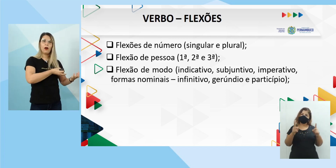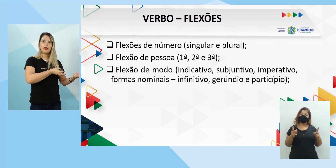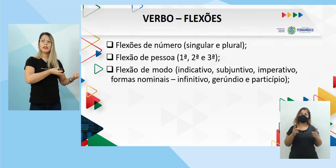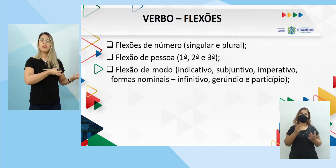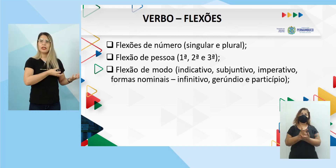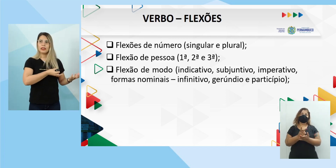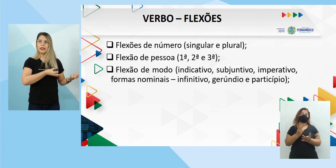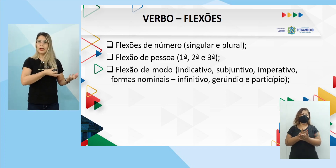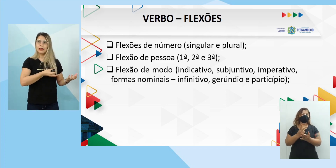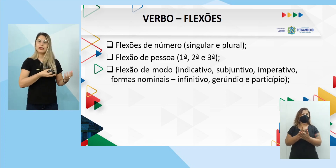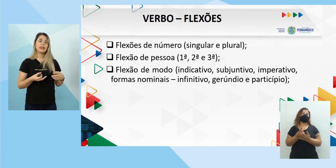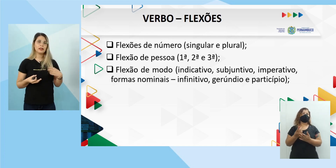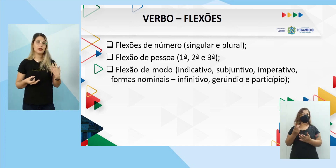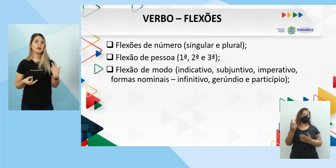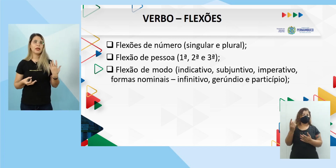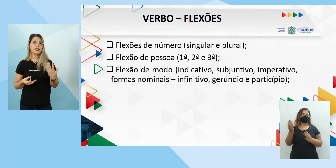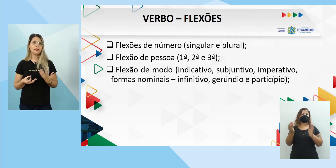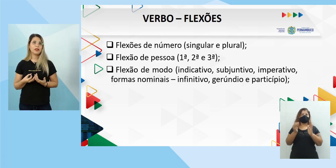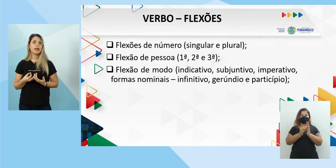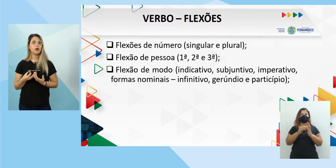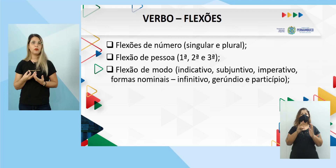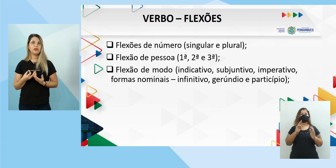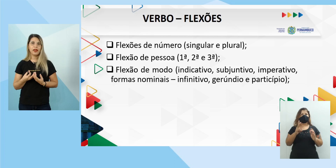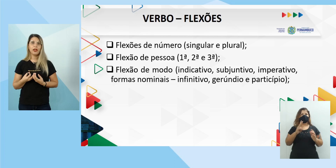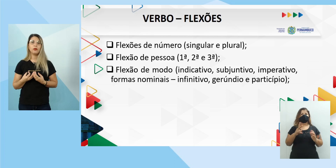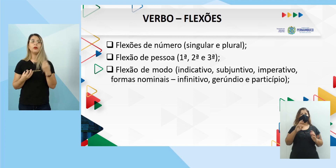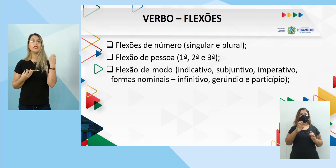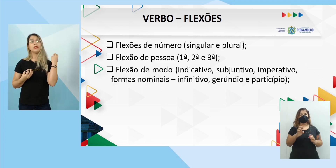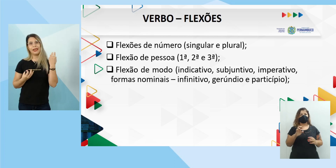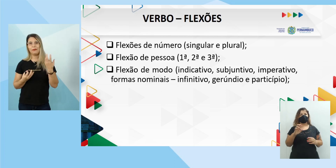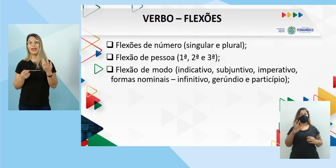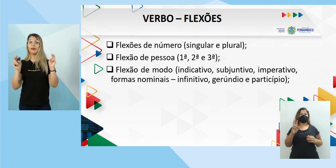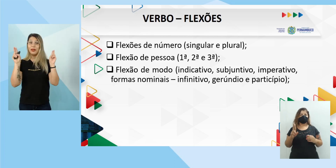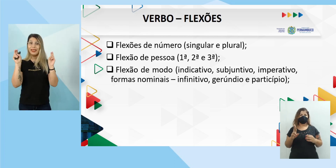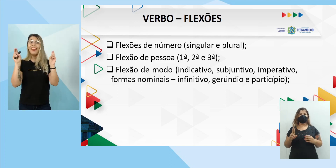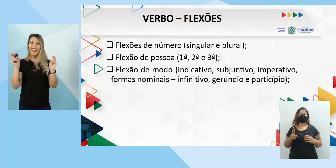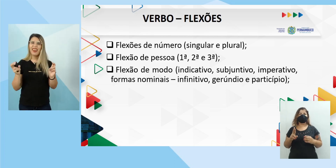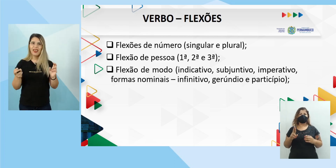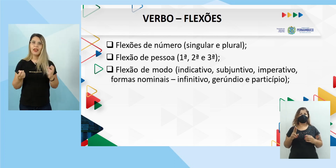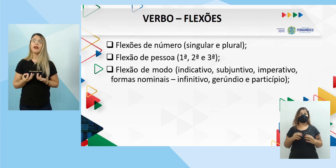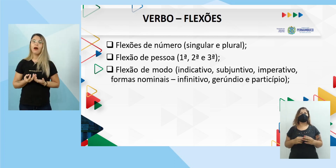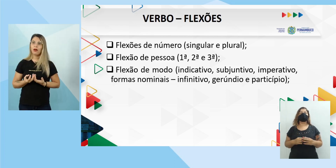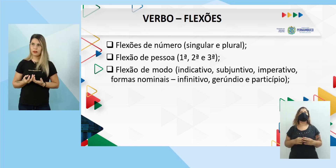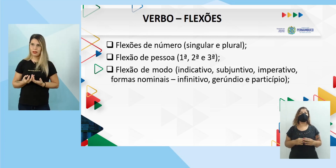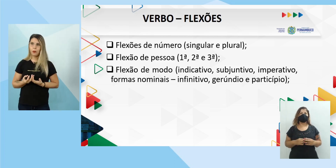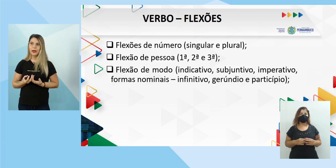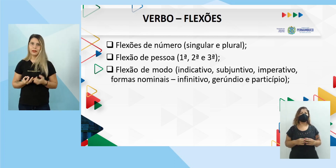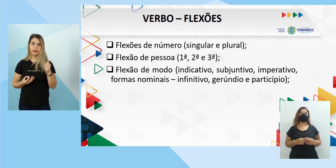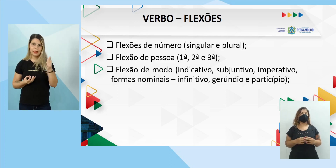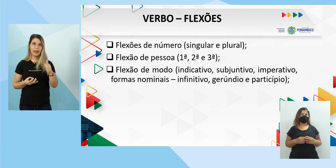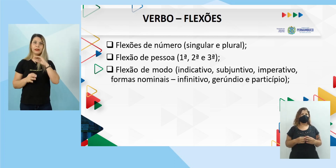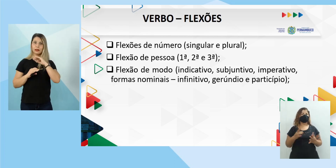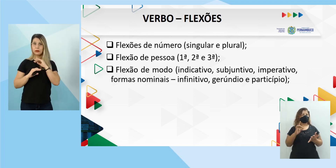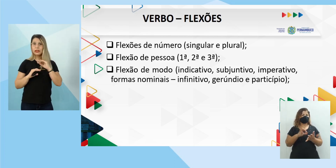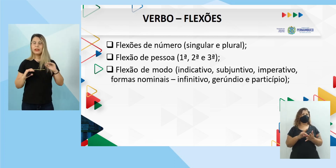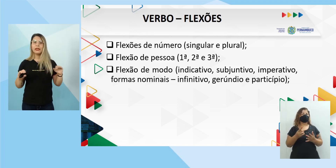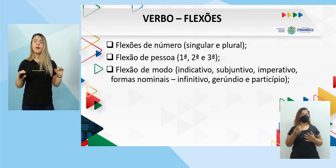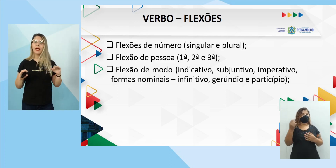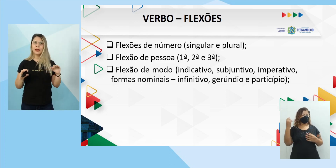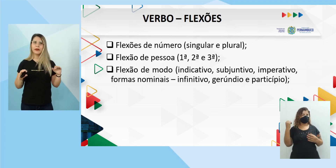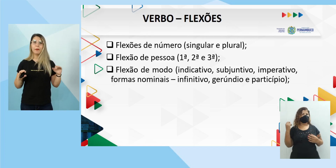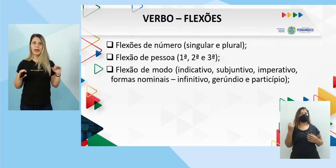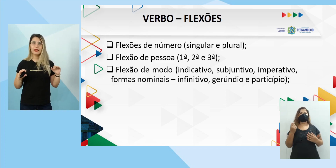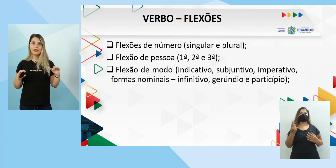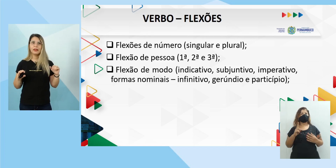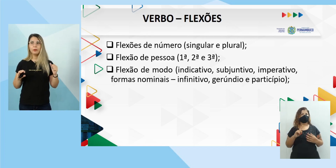essa originalidade e a gente o classifica como um verbo terminado em ER originalmente, tá? Então, não